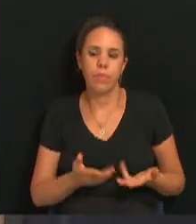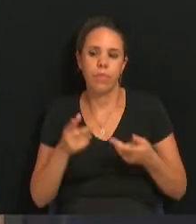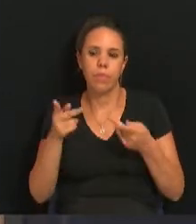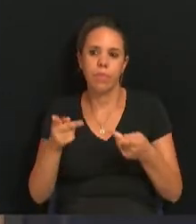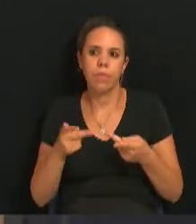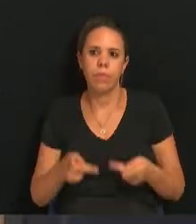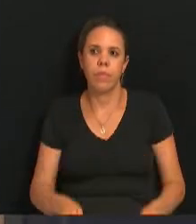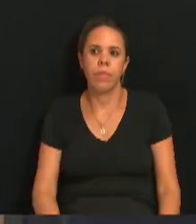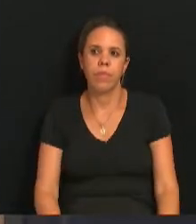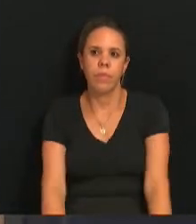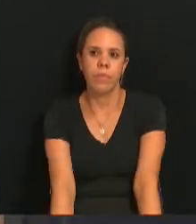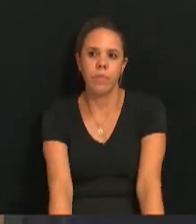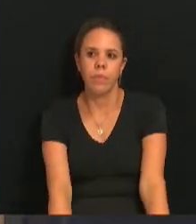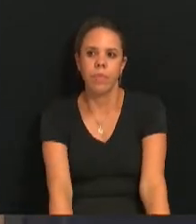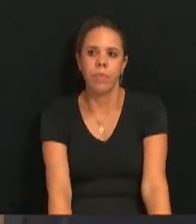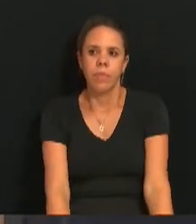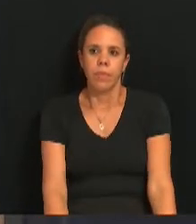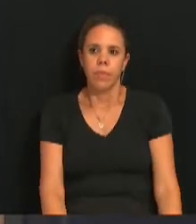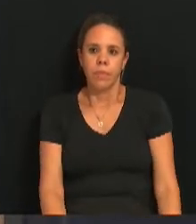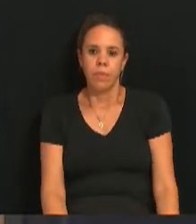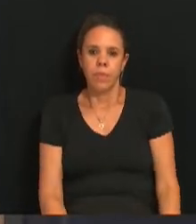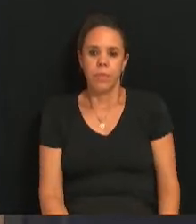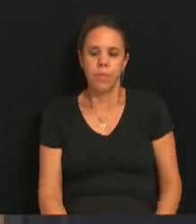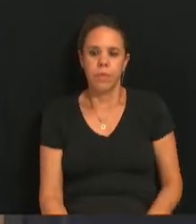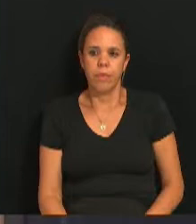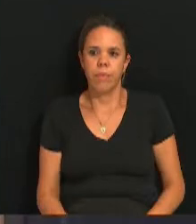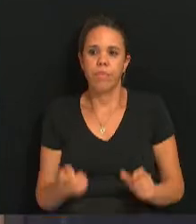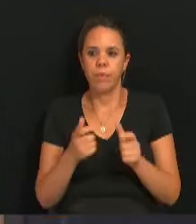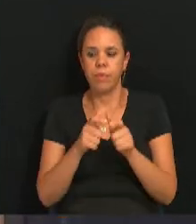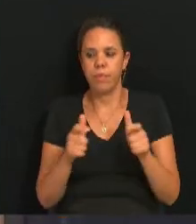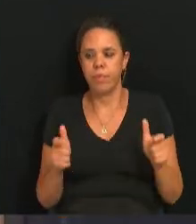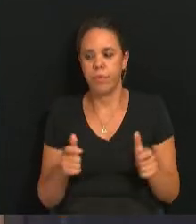convidados que são, na sua maioria,